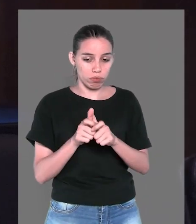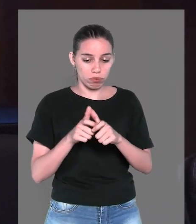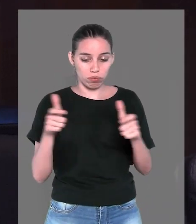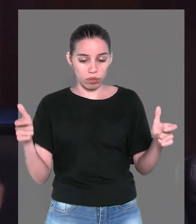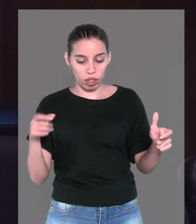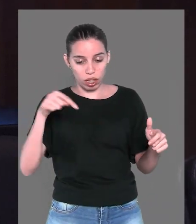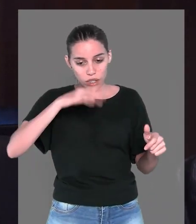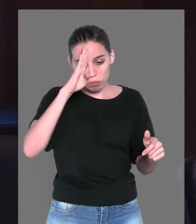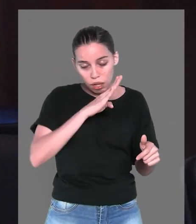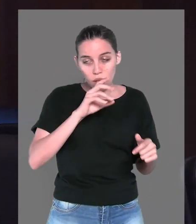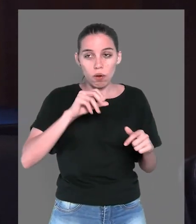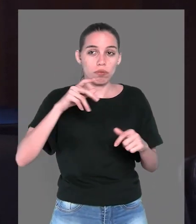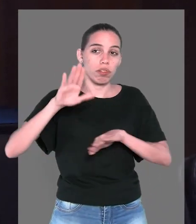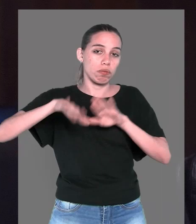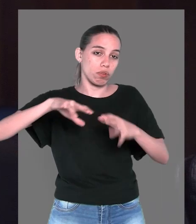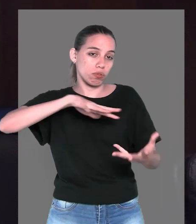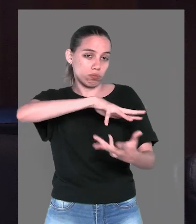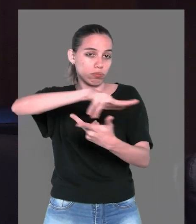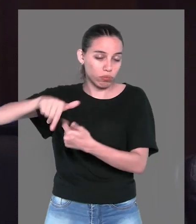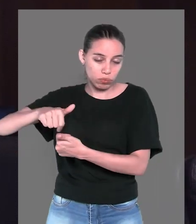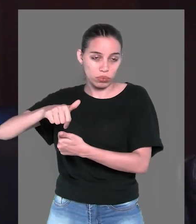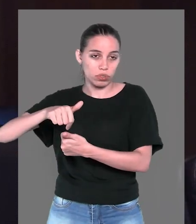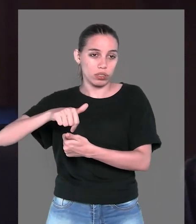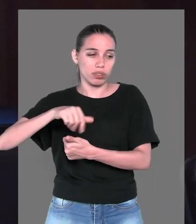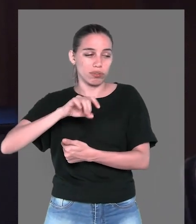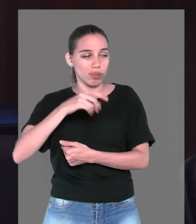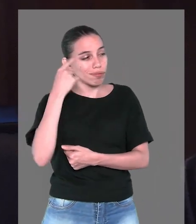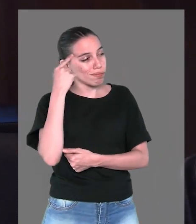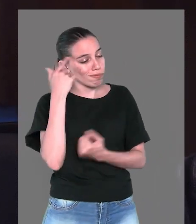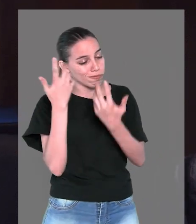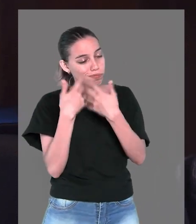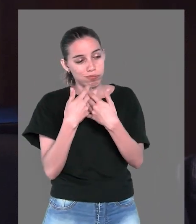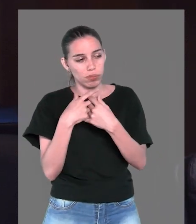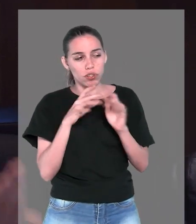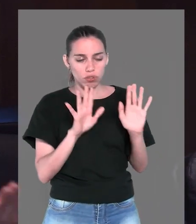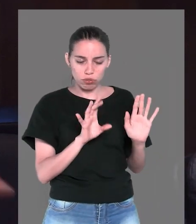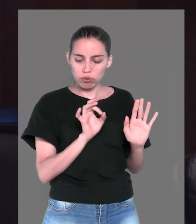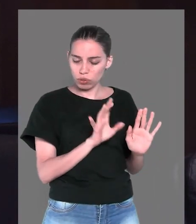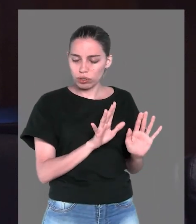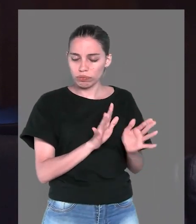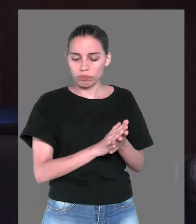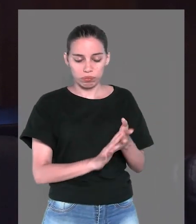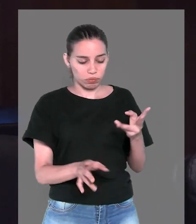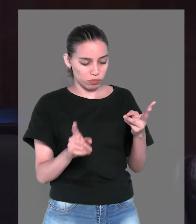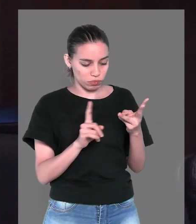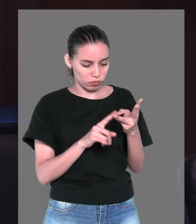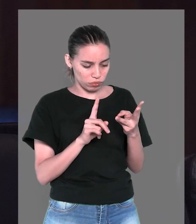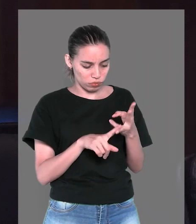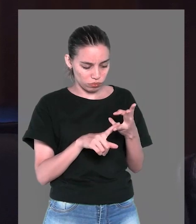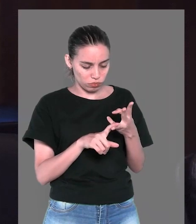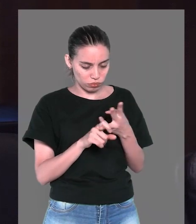Isso é uma reflexão que eu gostaria de ouvir de você. Uma outra coisa é se o seu trabalho ele